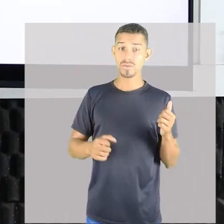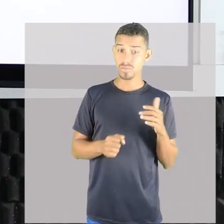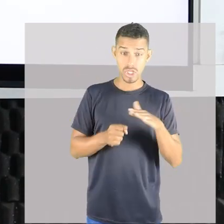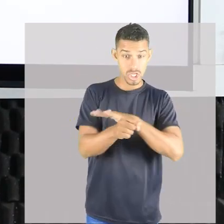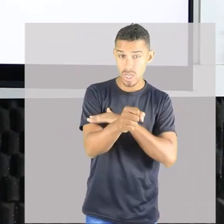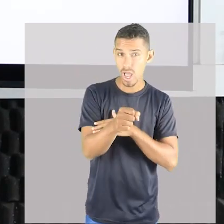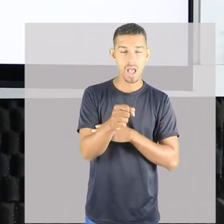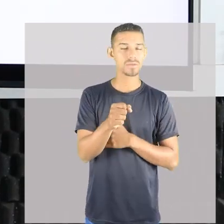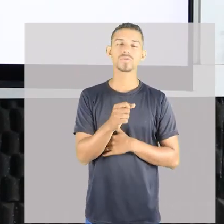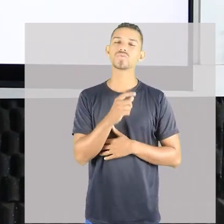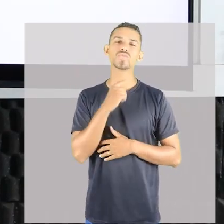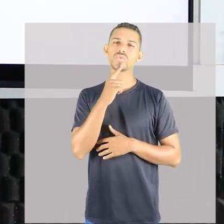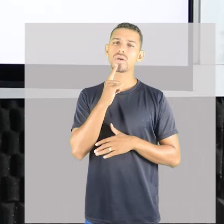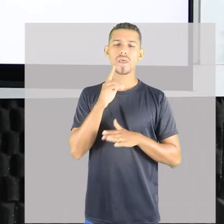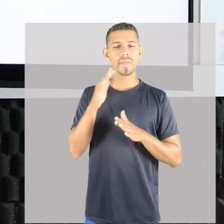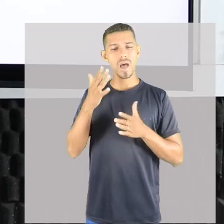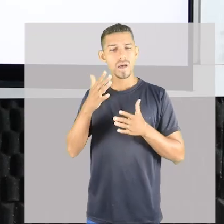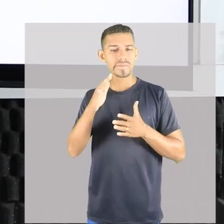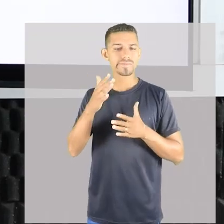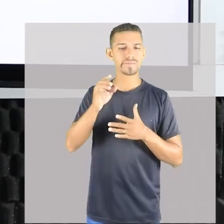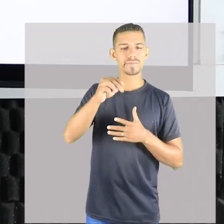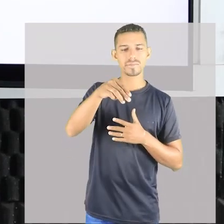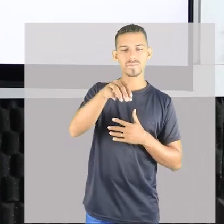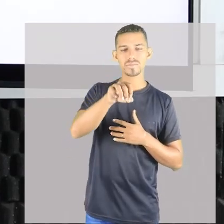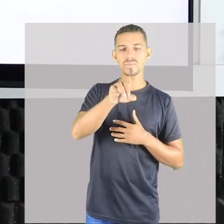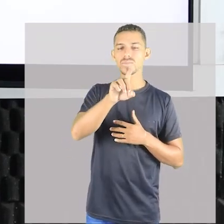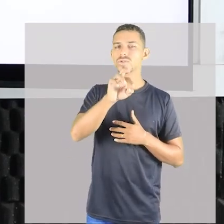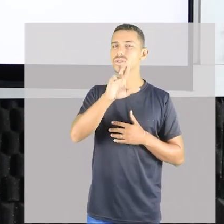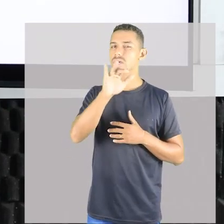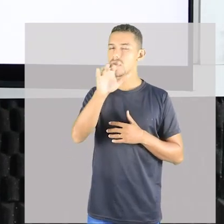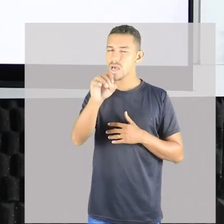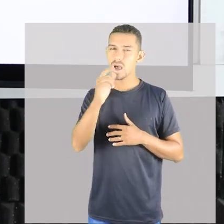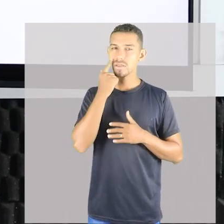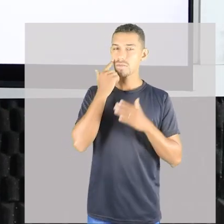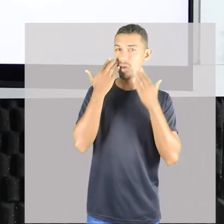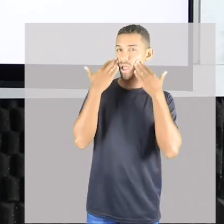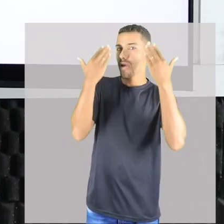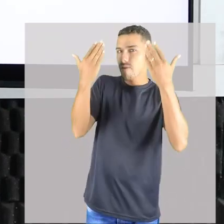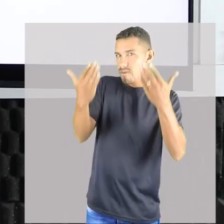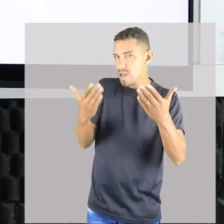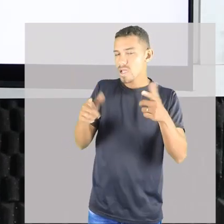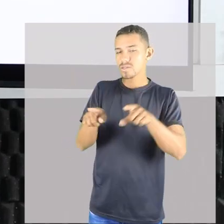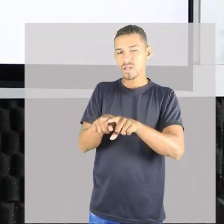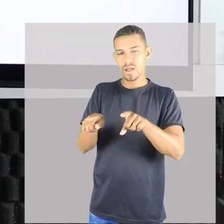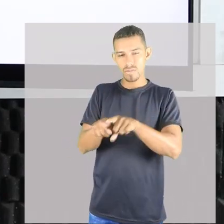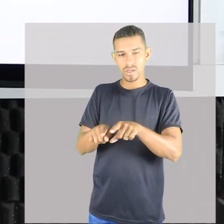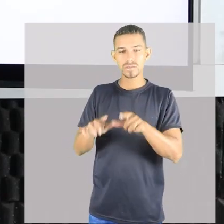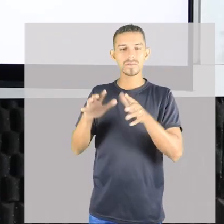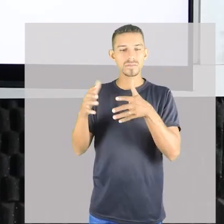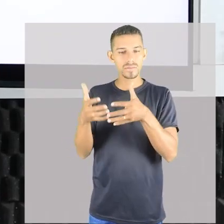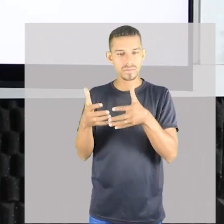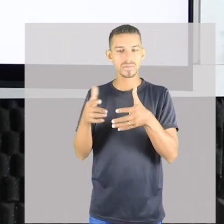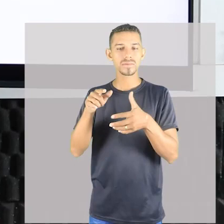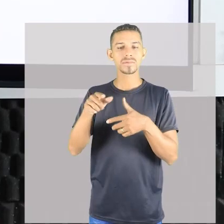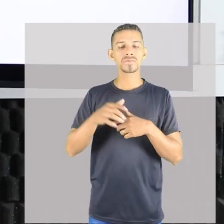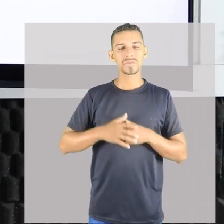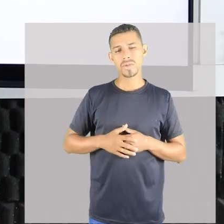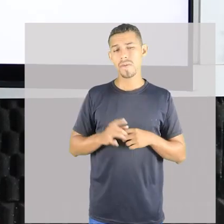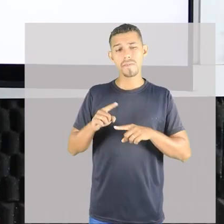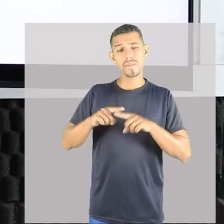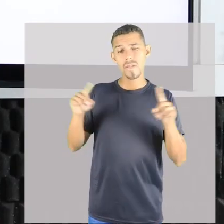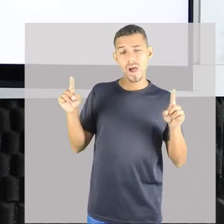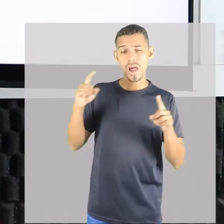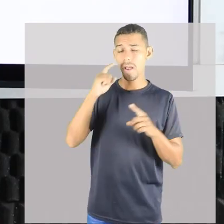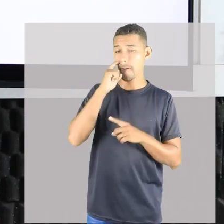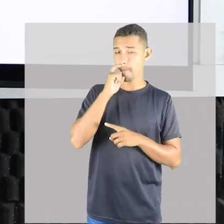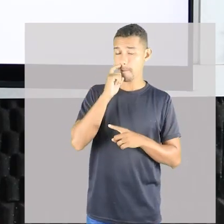mais moderado. Também, claro, fazia frente a esses ditames do czar, mas eles com o pé